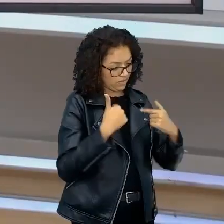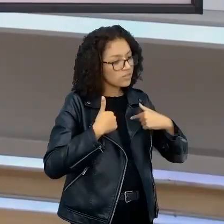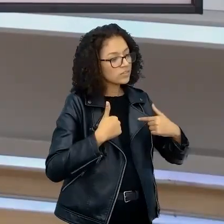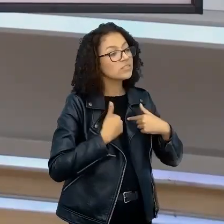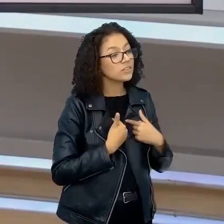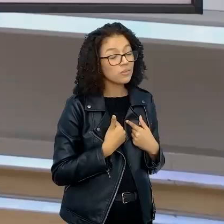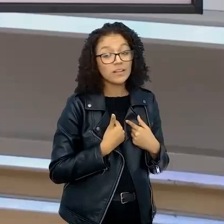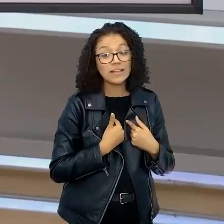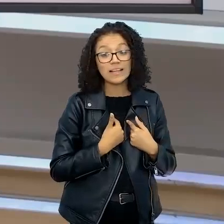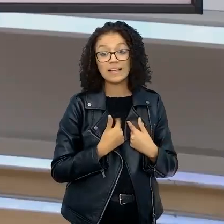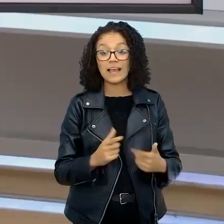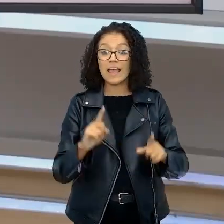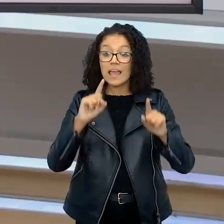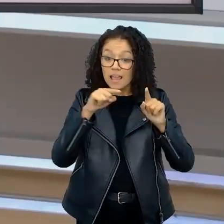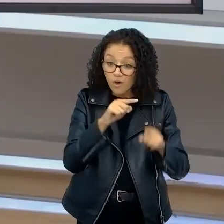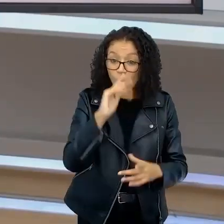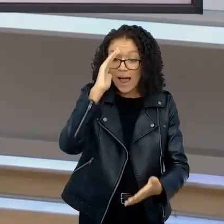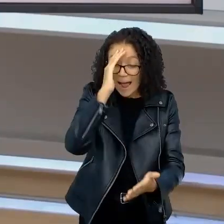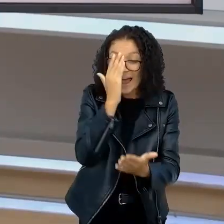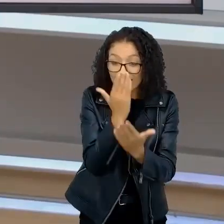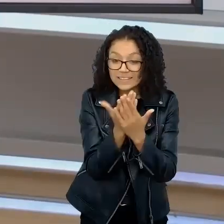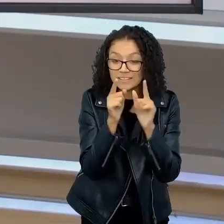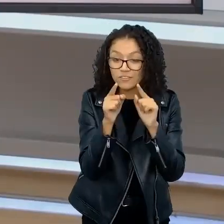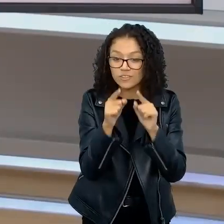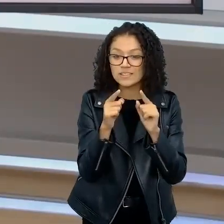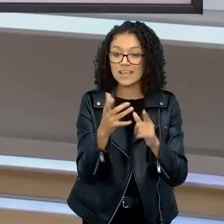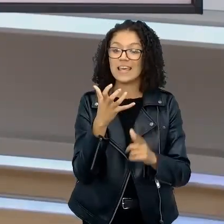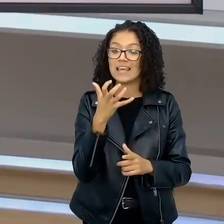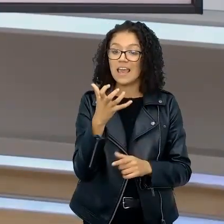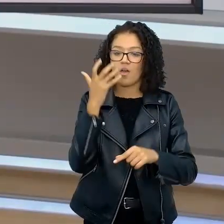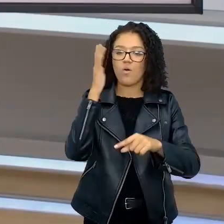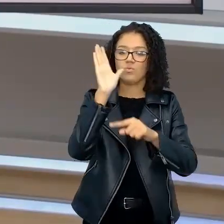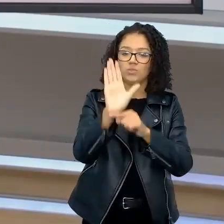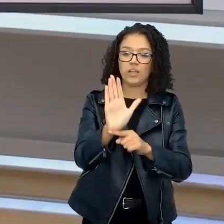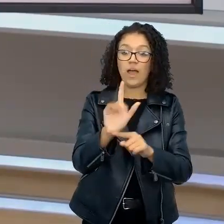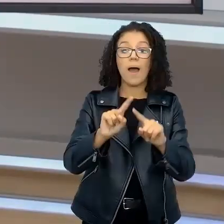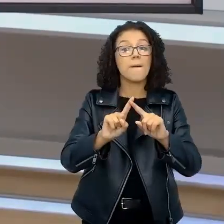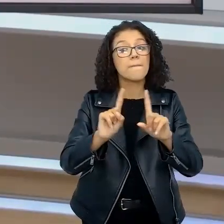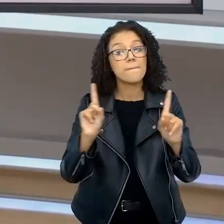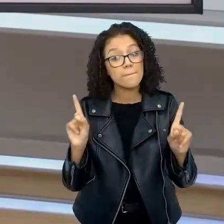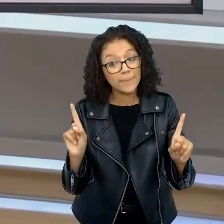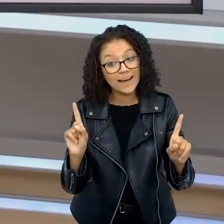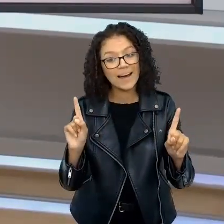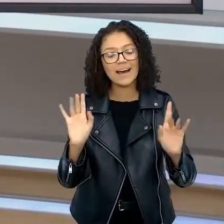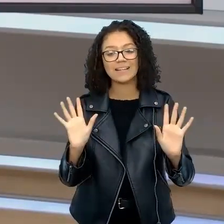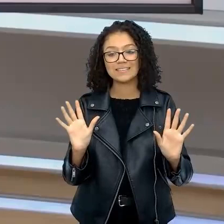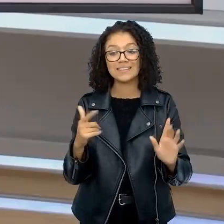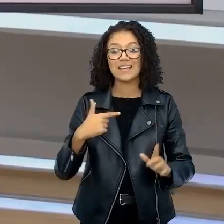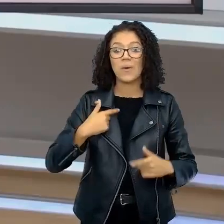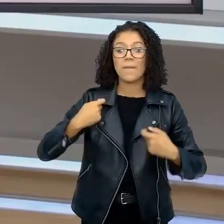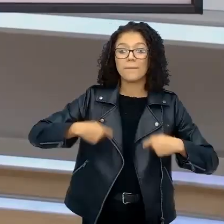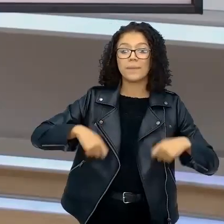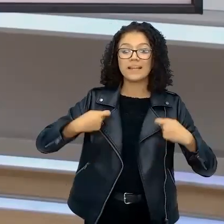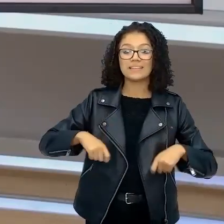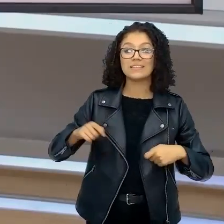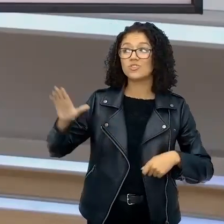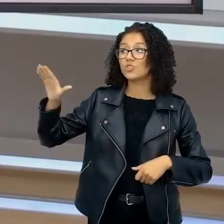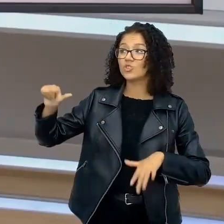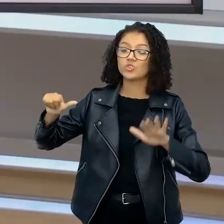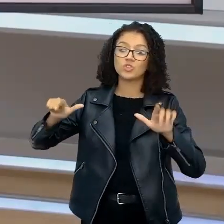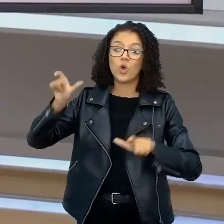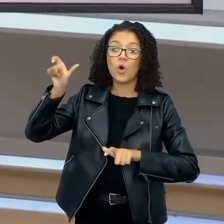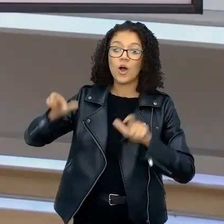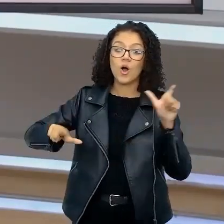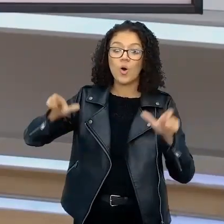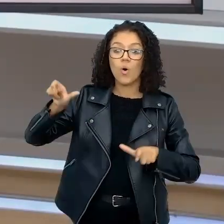eu acredito em você e eu quero te ajudar. Mas, para eu te ajudar, eu preciso acionar outras pessoas, conversar